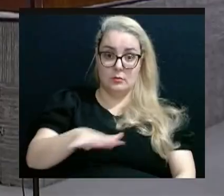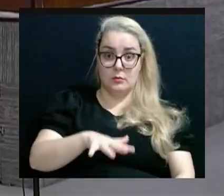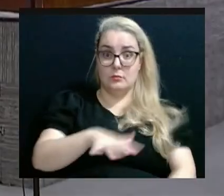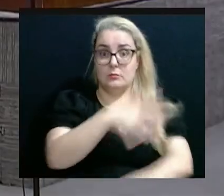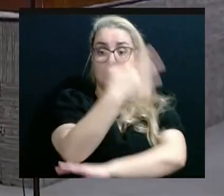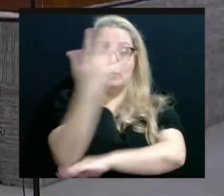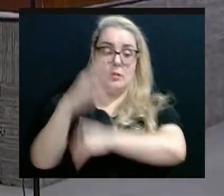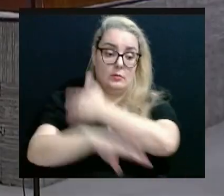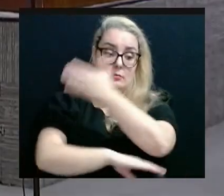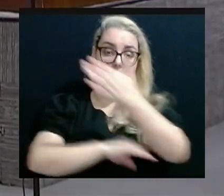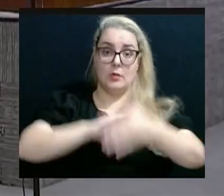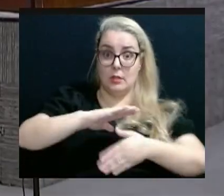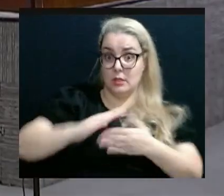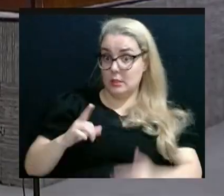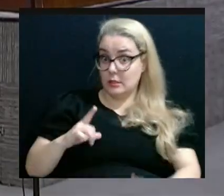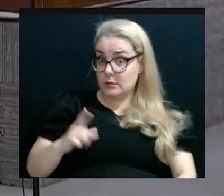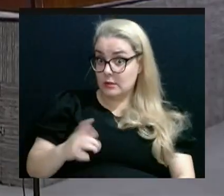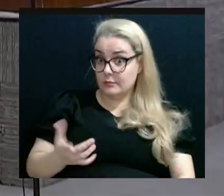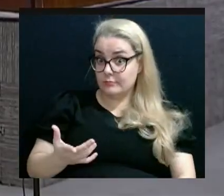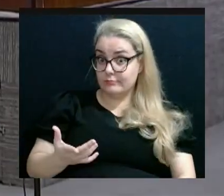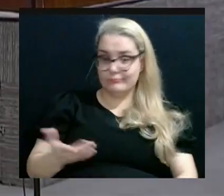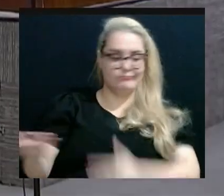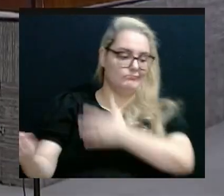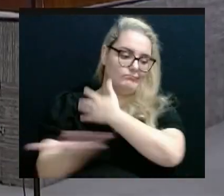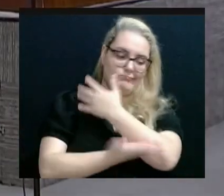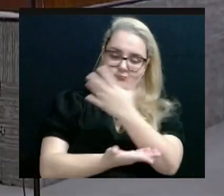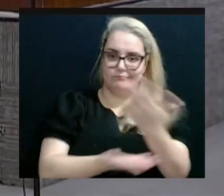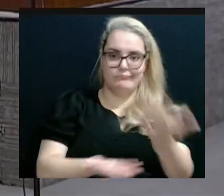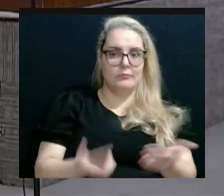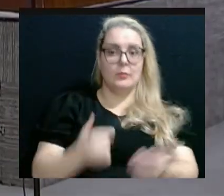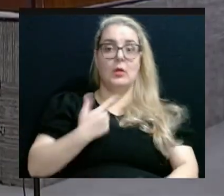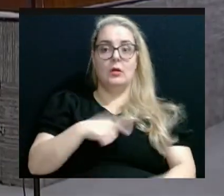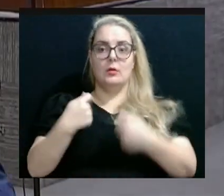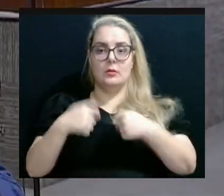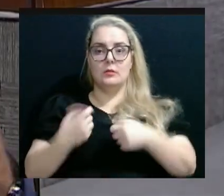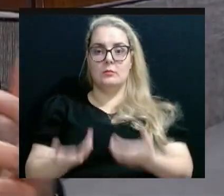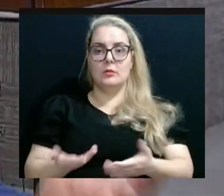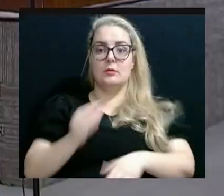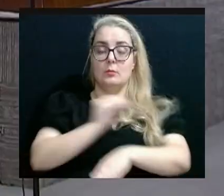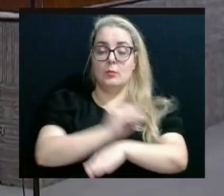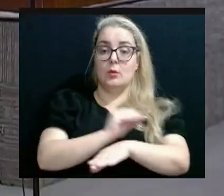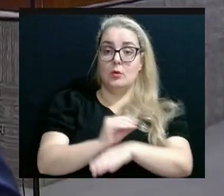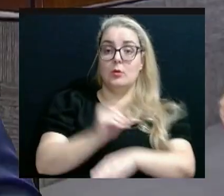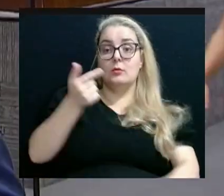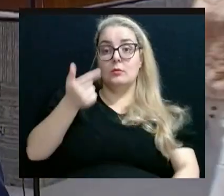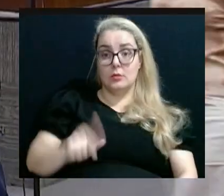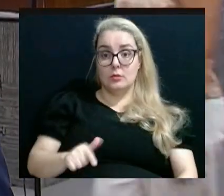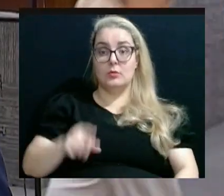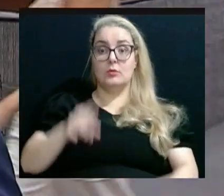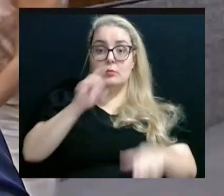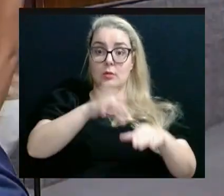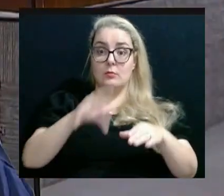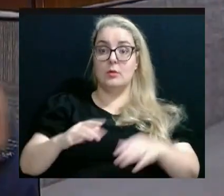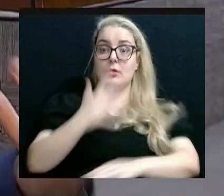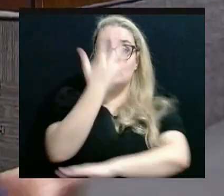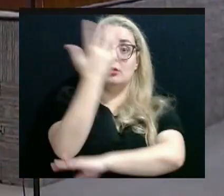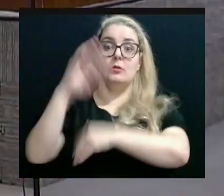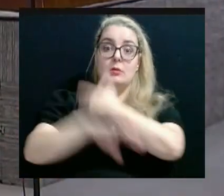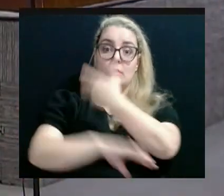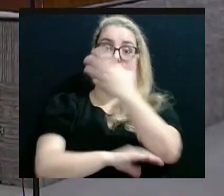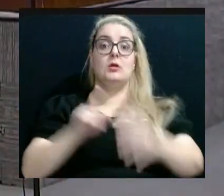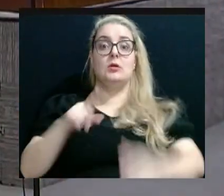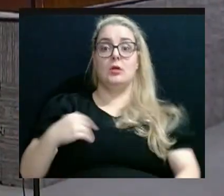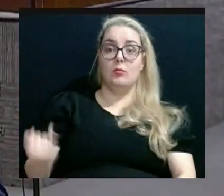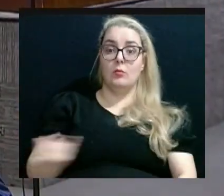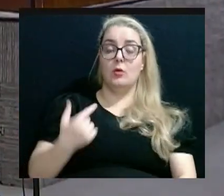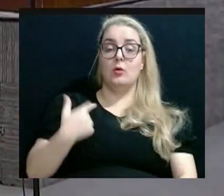Mata Atlântica, né? Foi muito desmatado. Então a gente precisa fazer de novo esses plantios de árvores, que é importante, que é o nosso oxigênio